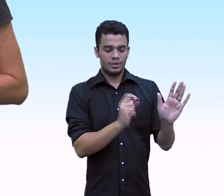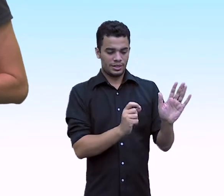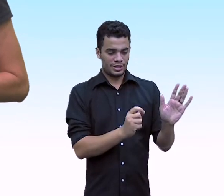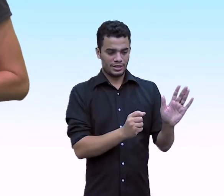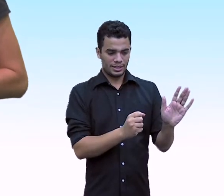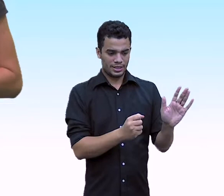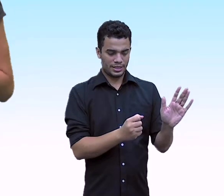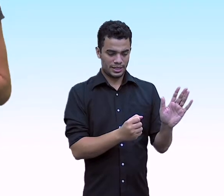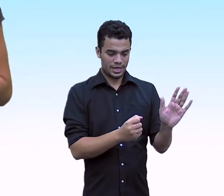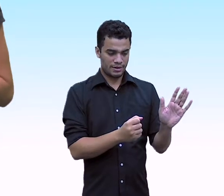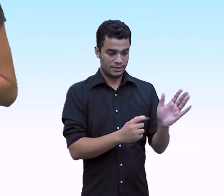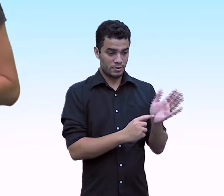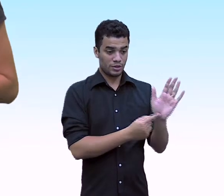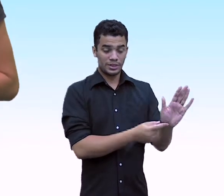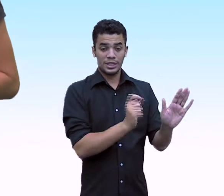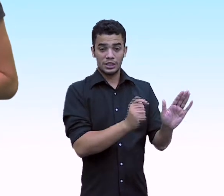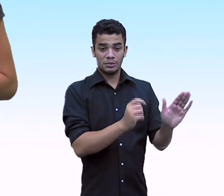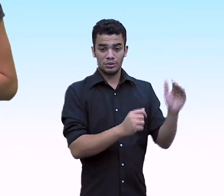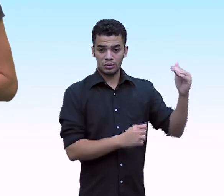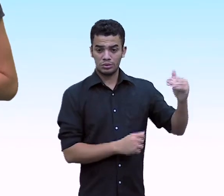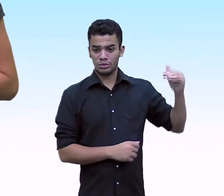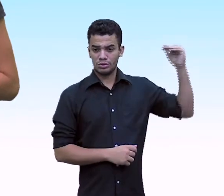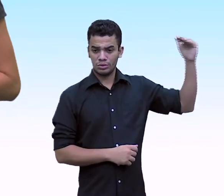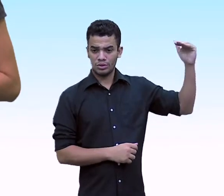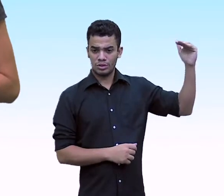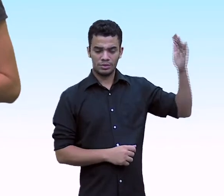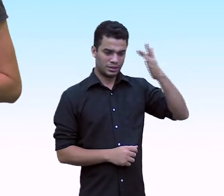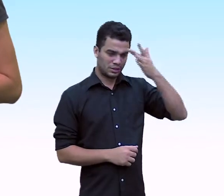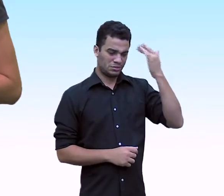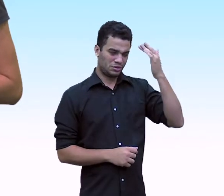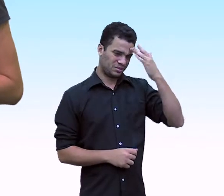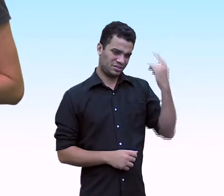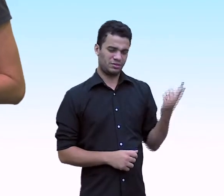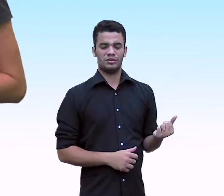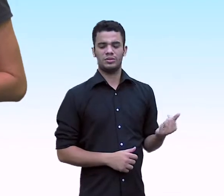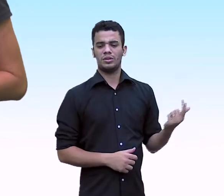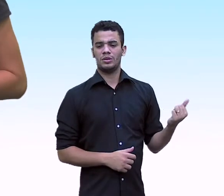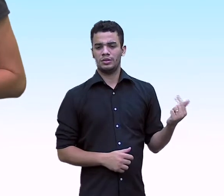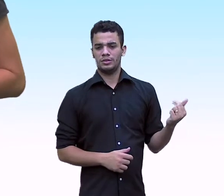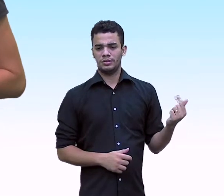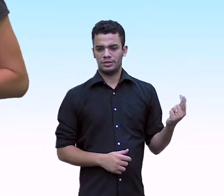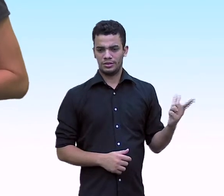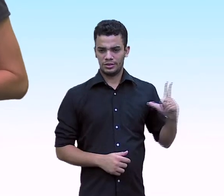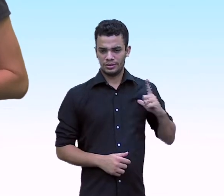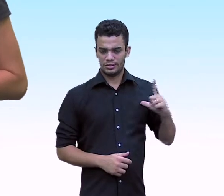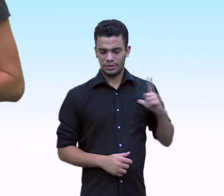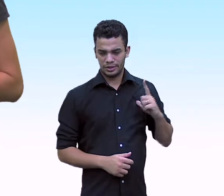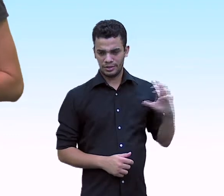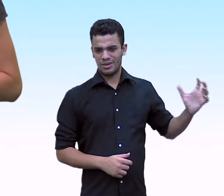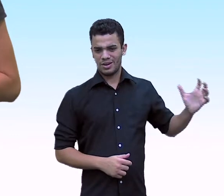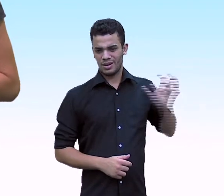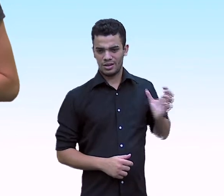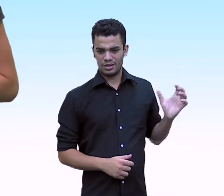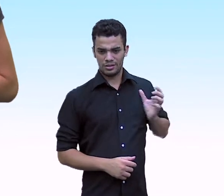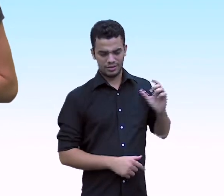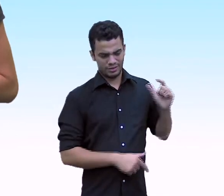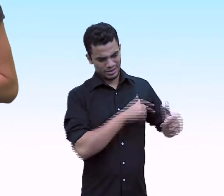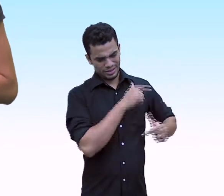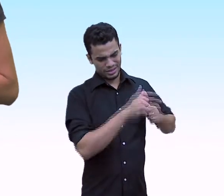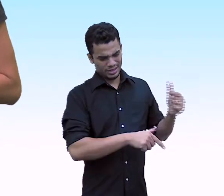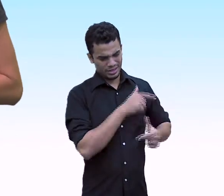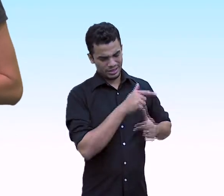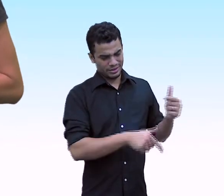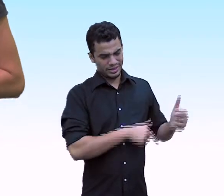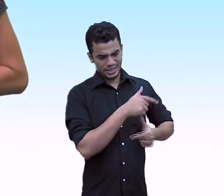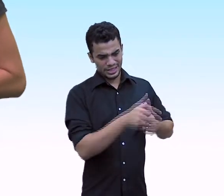cigarra lá cantando, mostrando que a monarquia, a nobreza, ficava